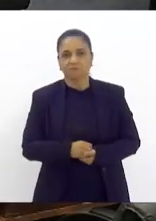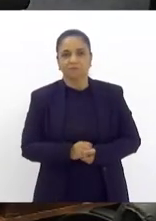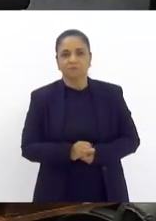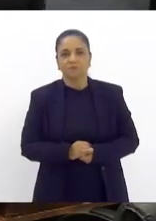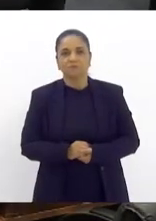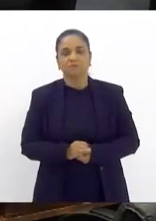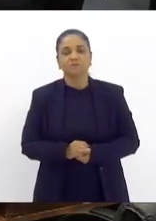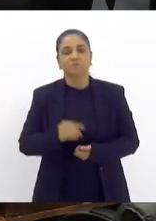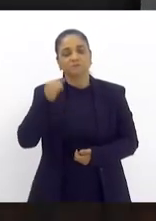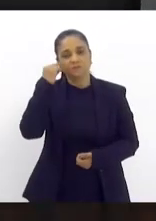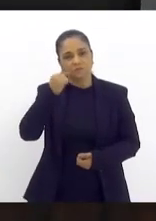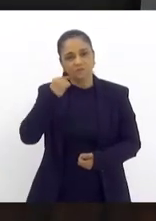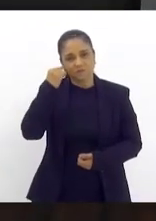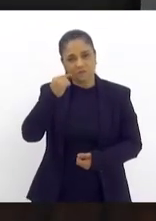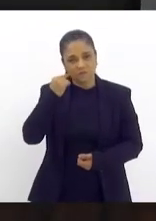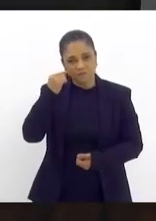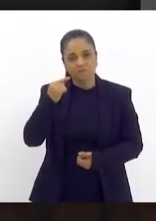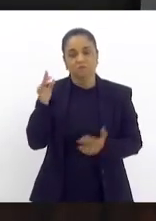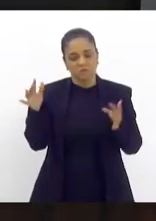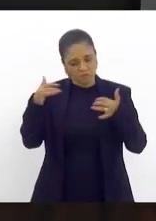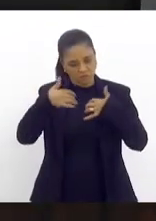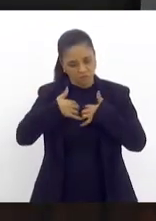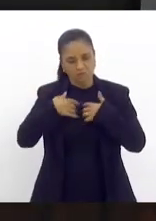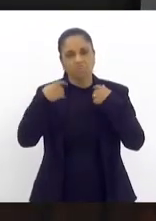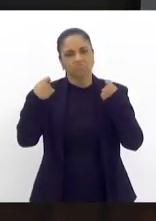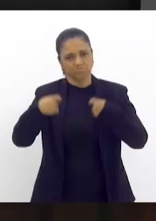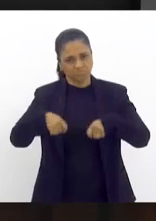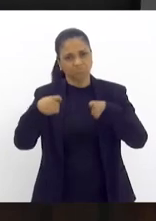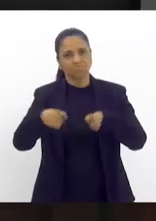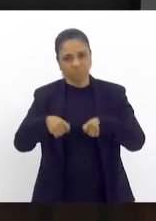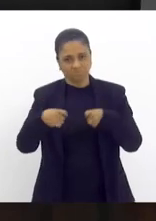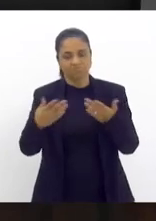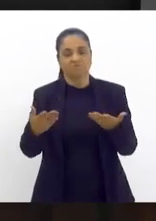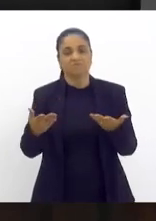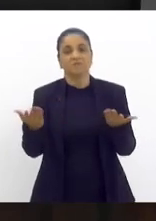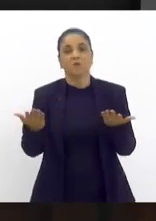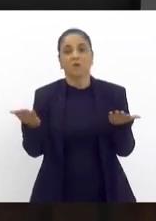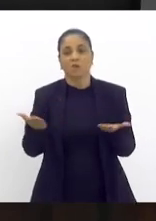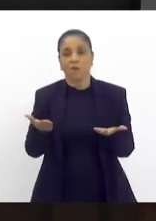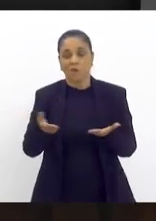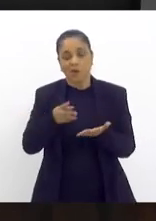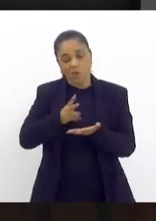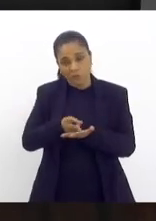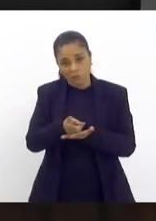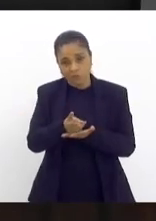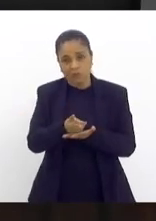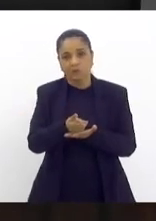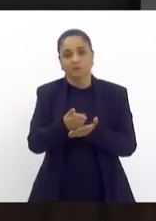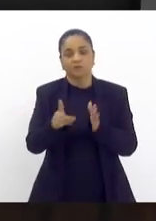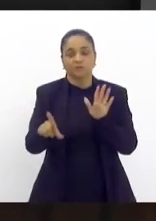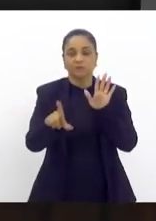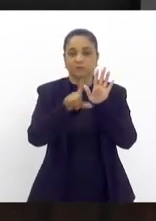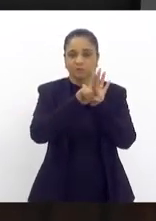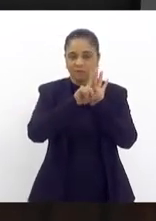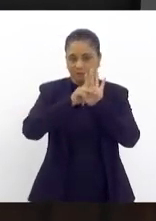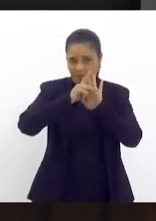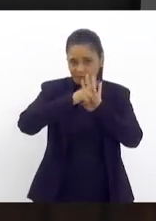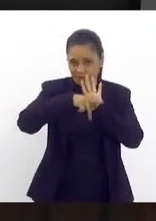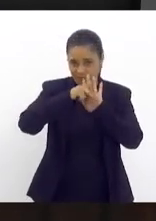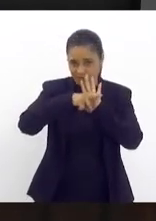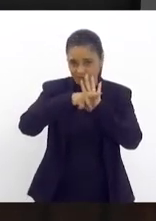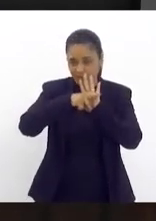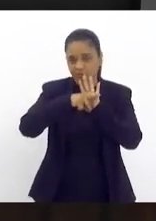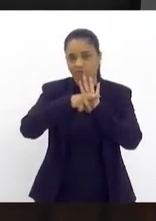Parabéns, deputado. Os autistas merecem. Ainda continuando aqui com a inclusão na ordem do dia.